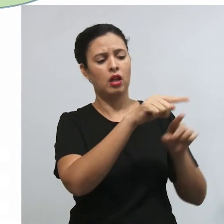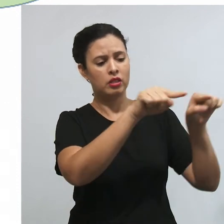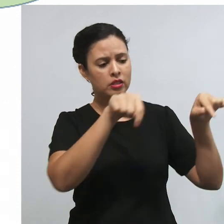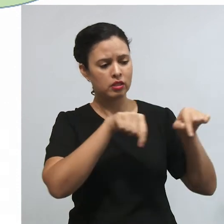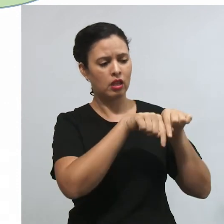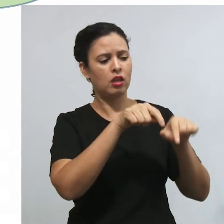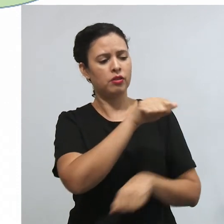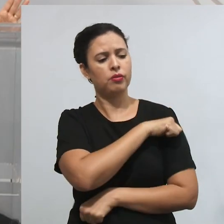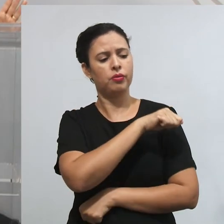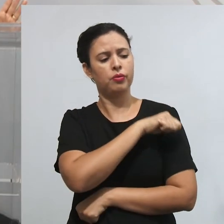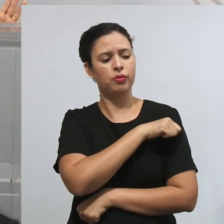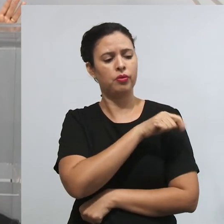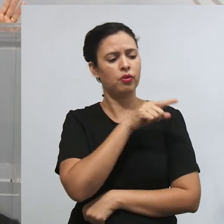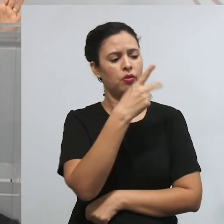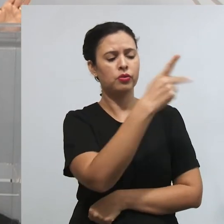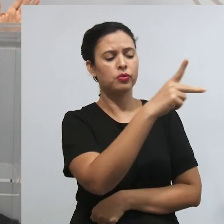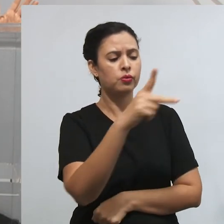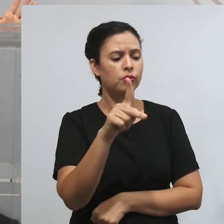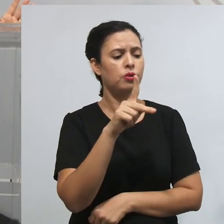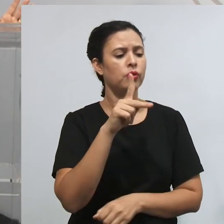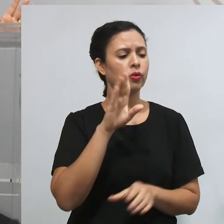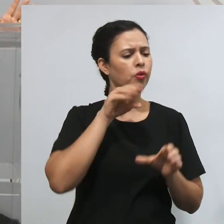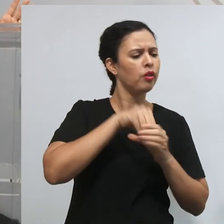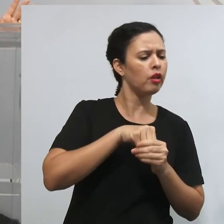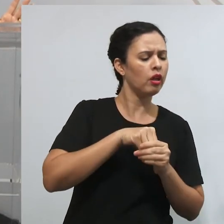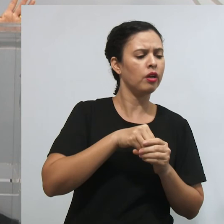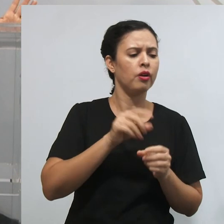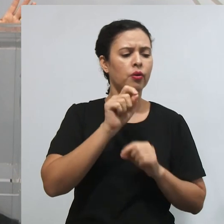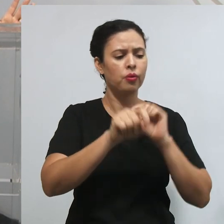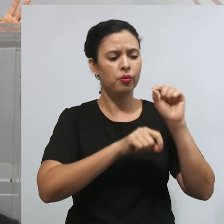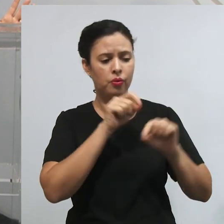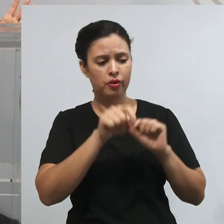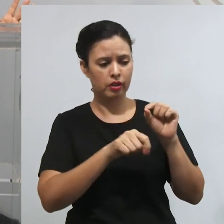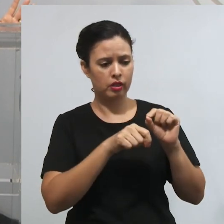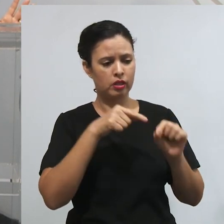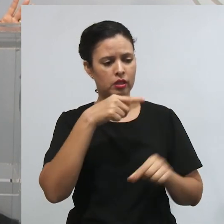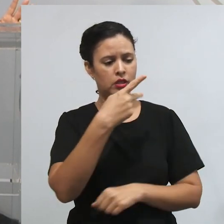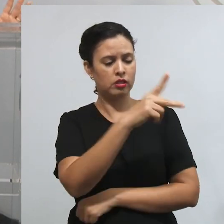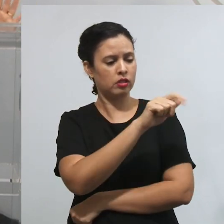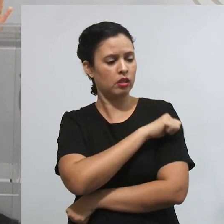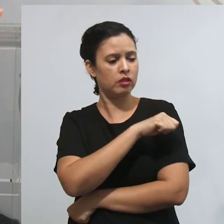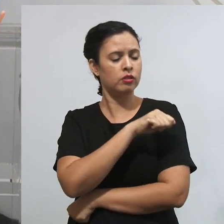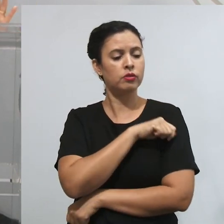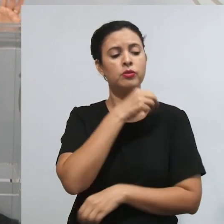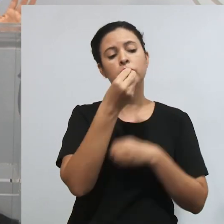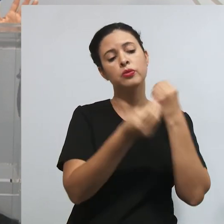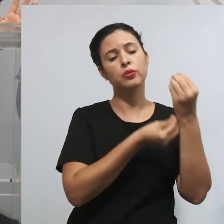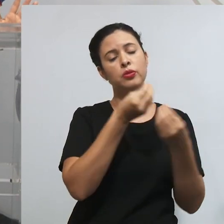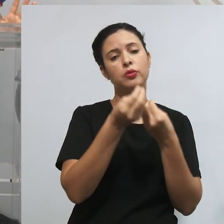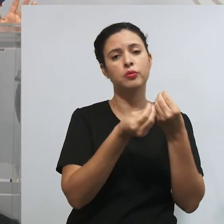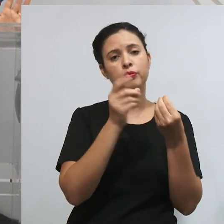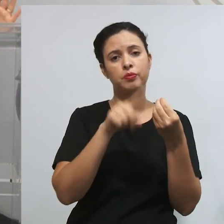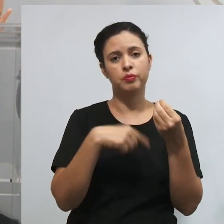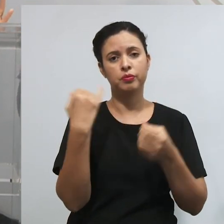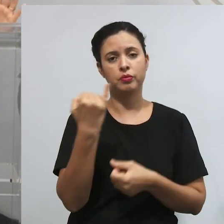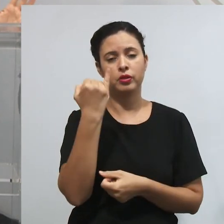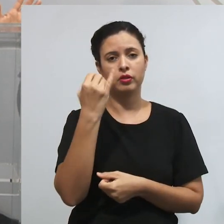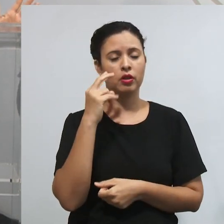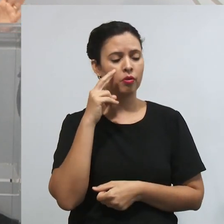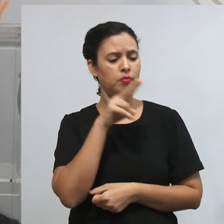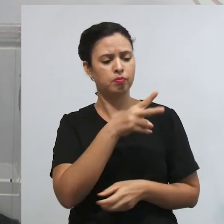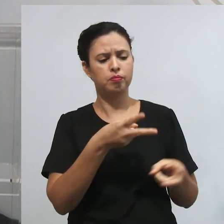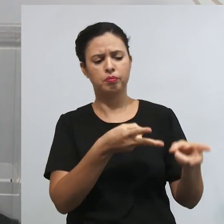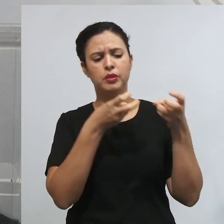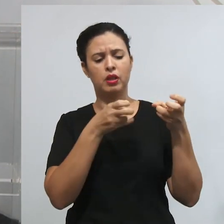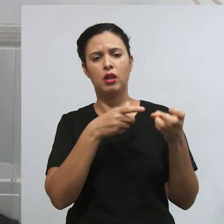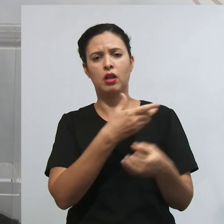que é importante eu ter clareza desses conhecimentos prévios dos meus alunos? Como que é importante eu olhar para o meu aluno